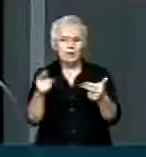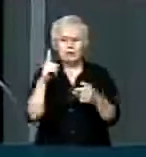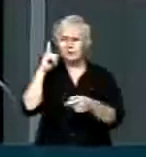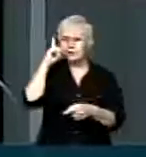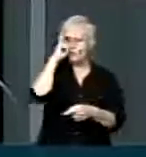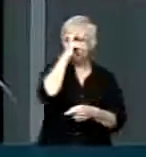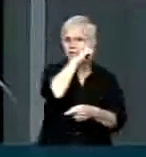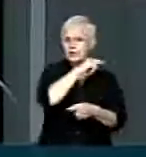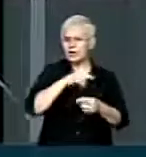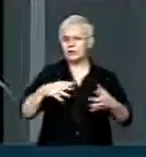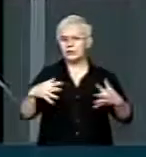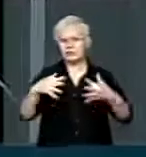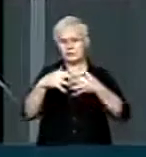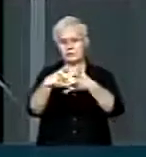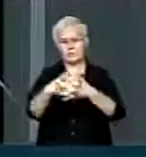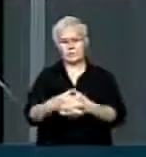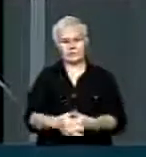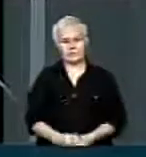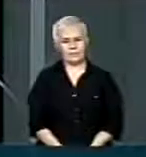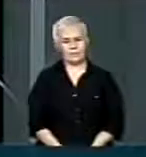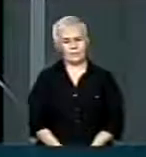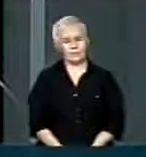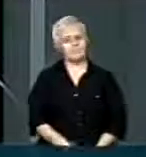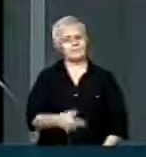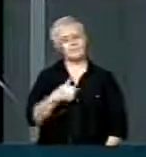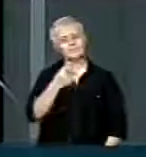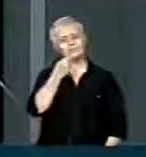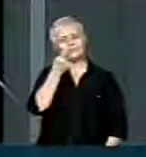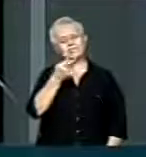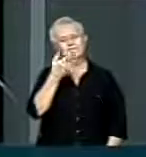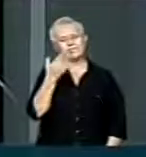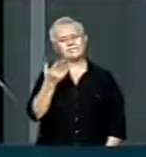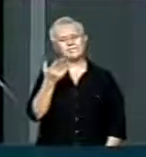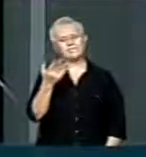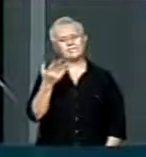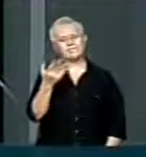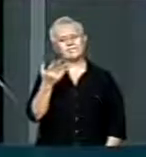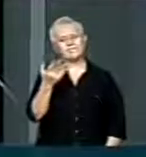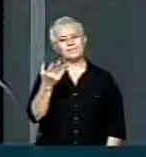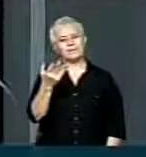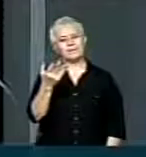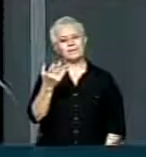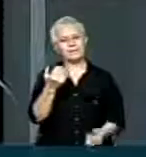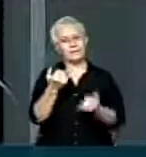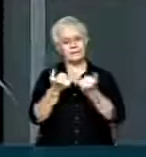quando nada, relatar. Eu quero me prender à nossa